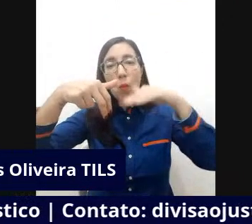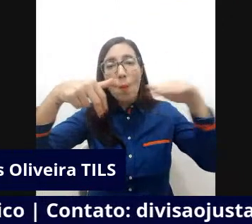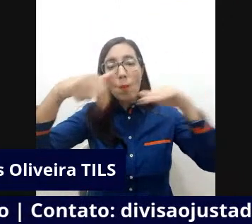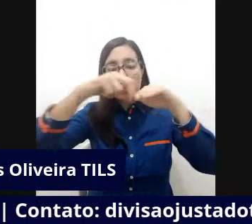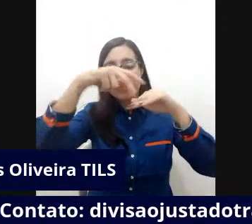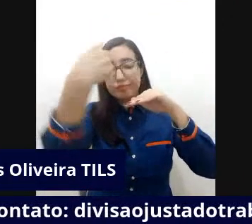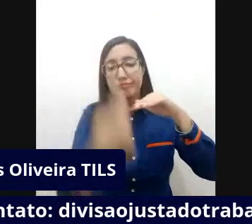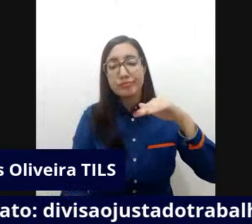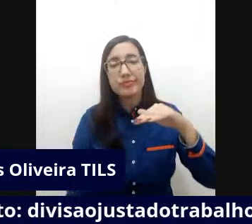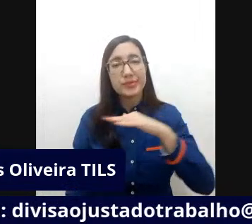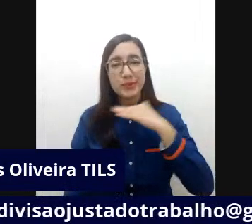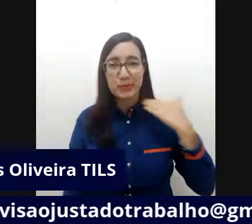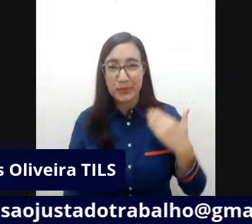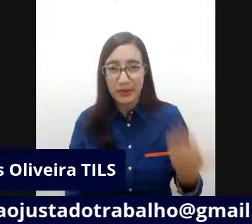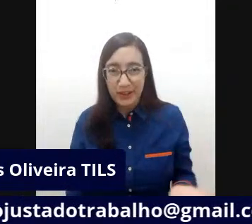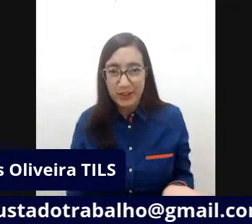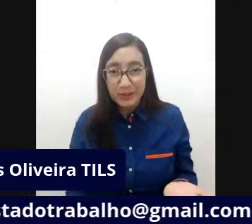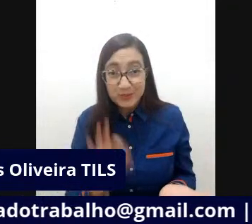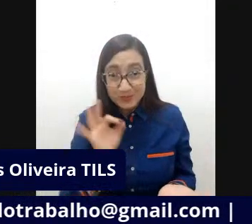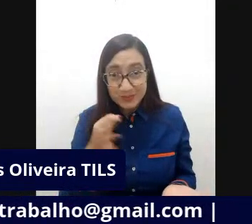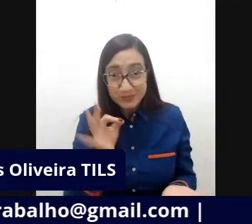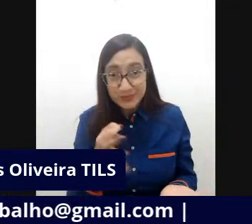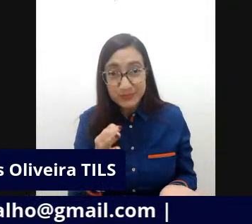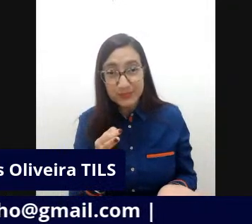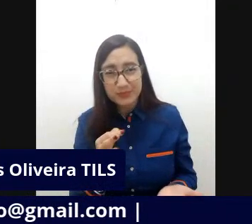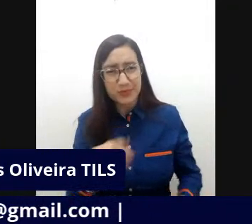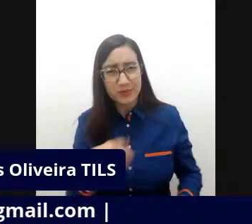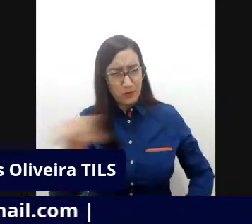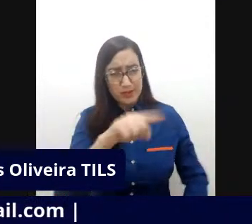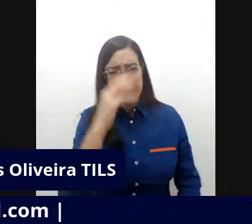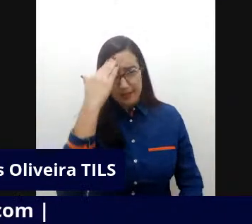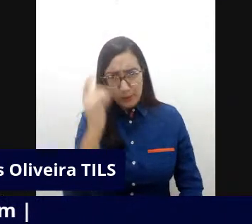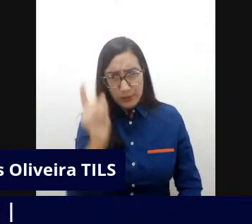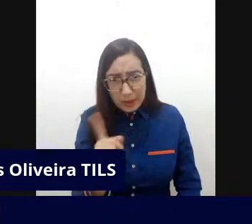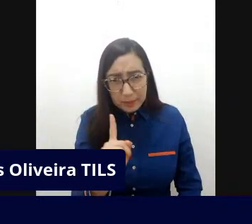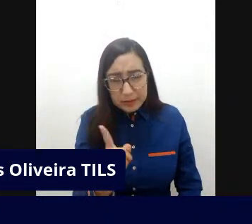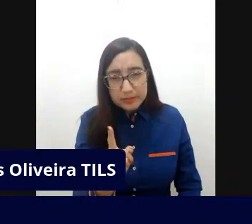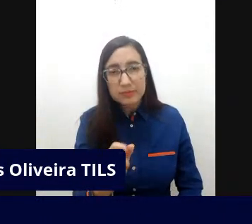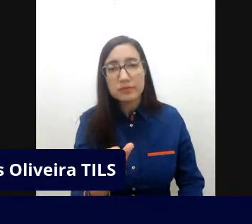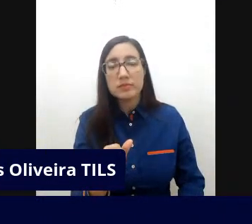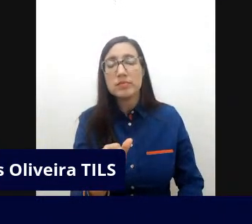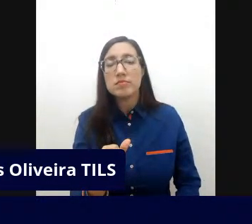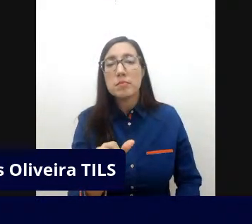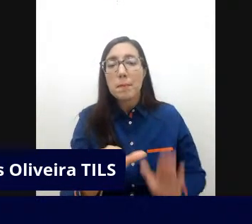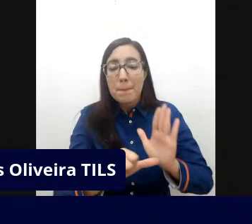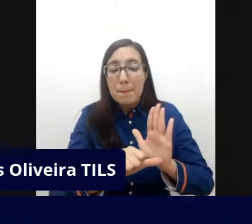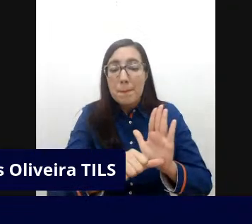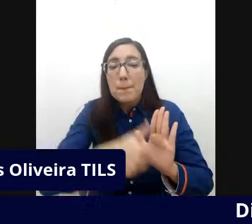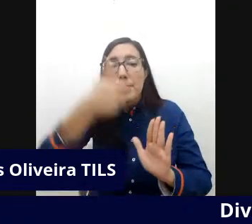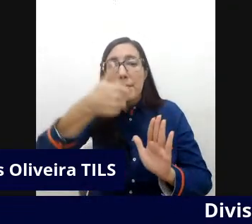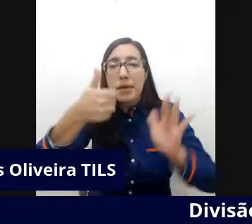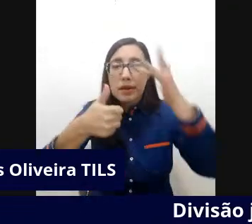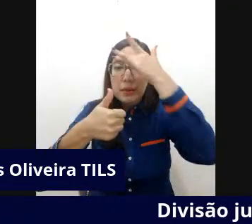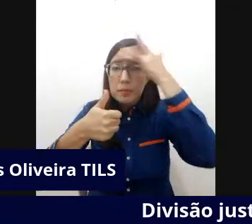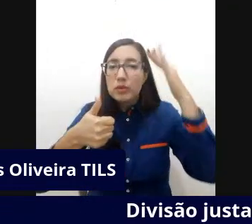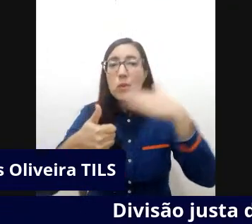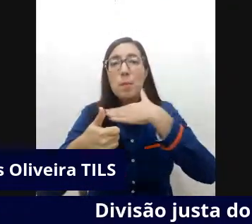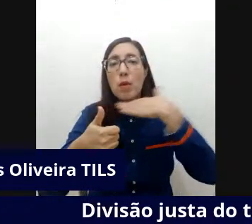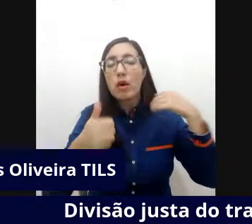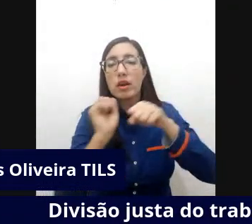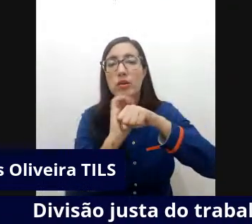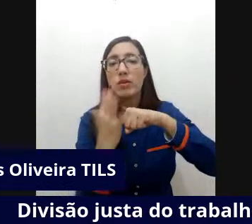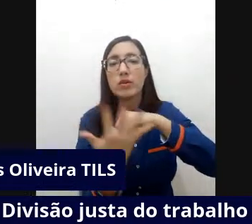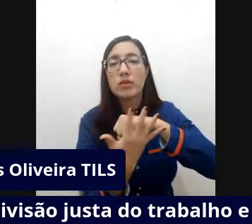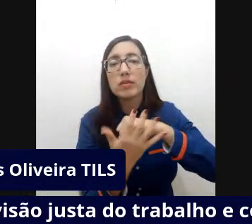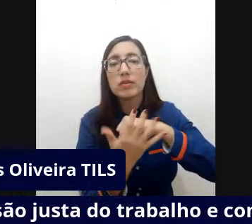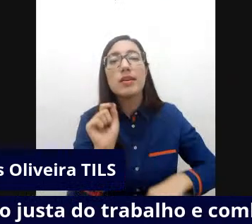doméstica continuou no trabalho, né, servindo a eles. Por fim, ficou contaminada e não teve a mesma chance de